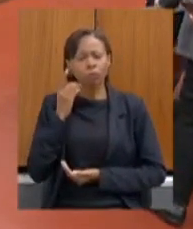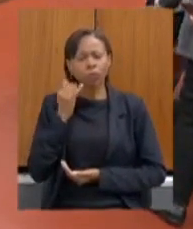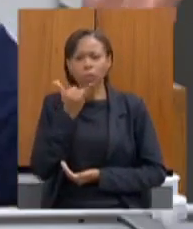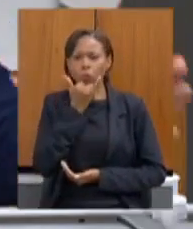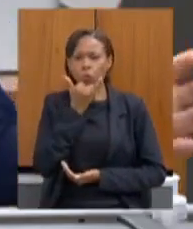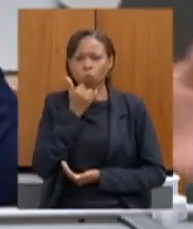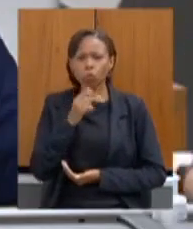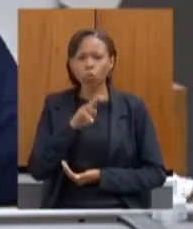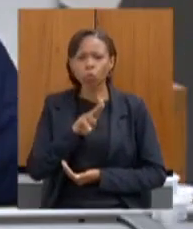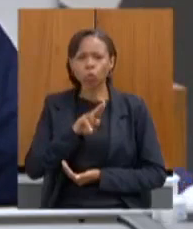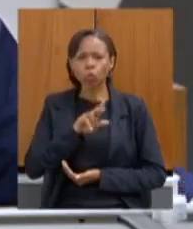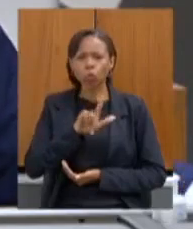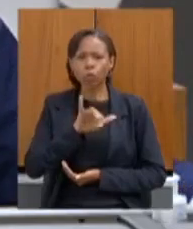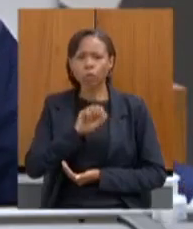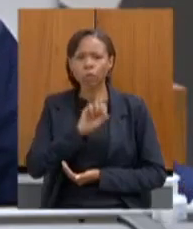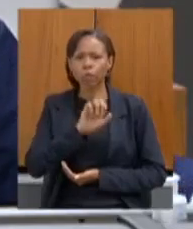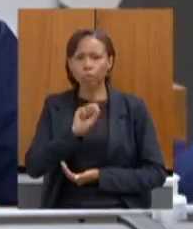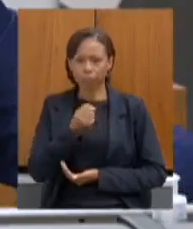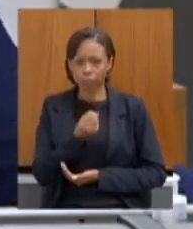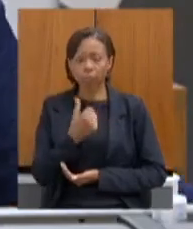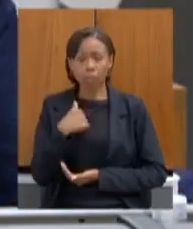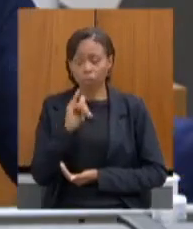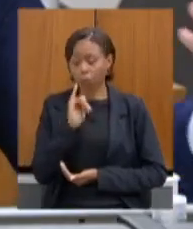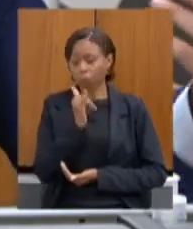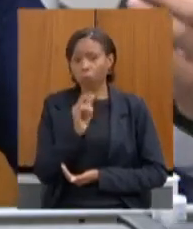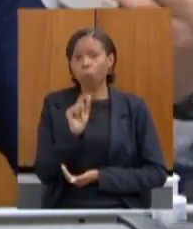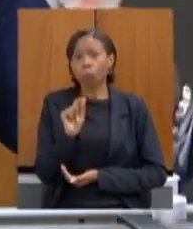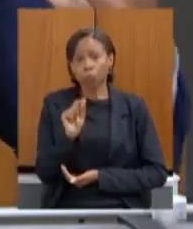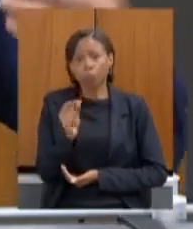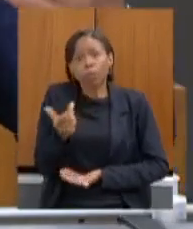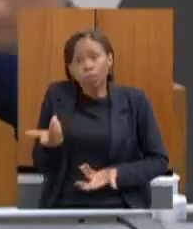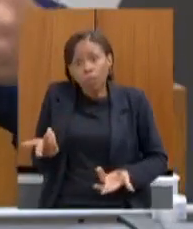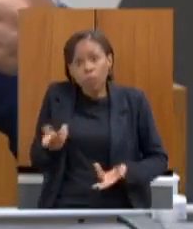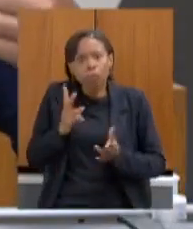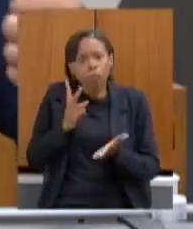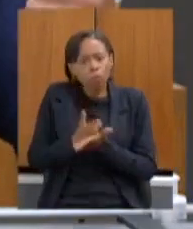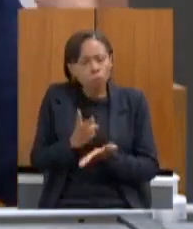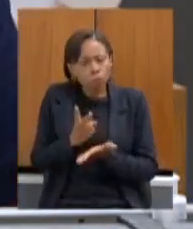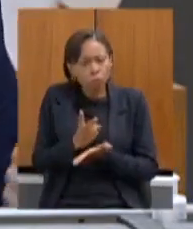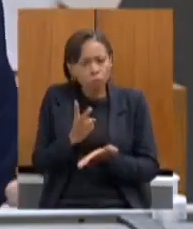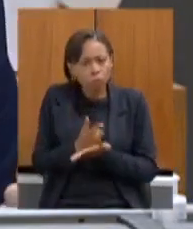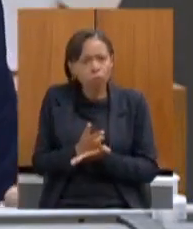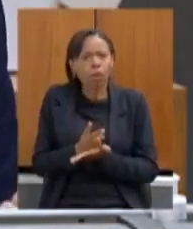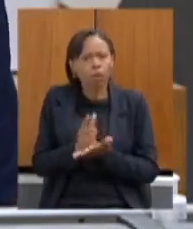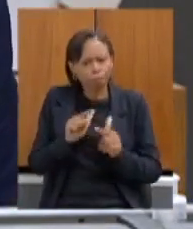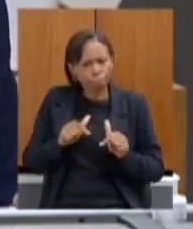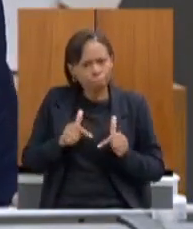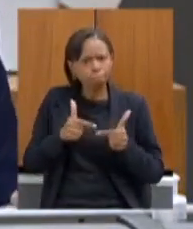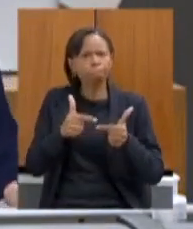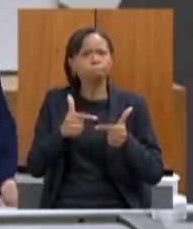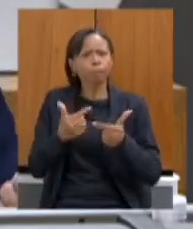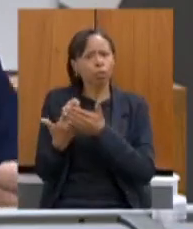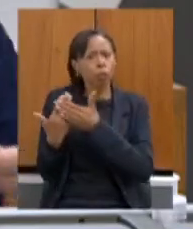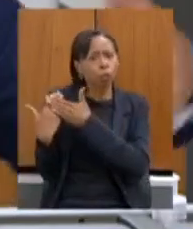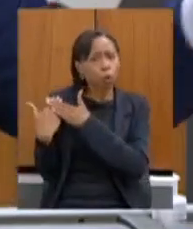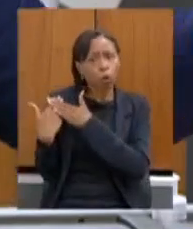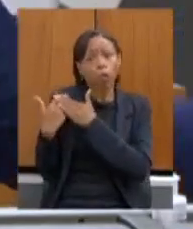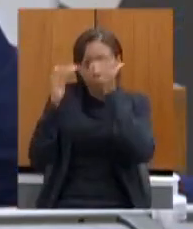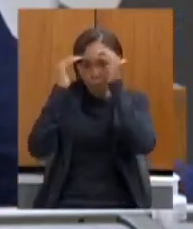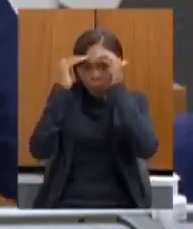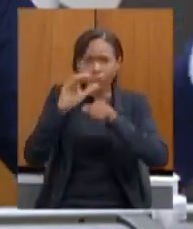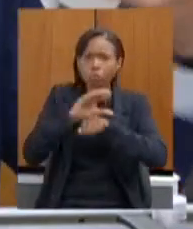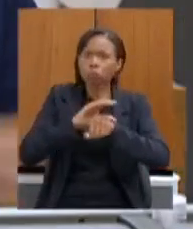perdão, Ulisses, o que eu gostaria de dizer exatamente isso? Vamos continuar exercendo as nossas funções constitucionais,